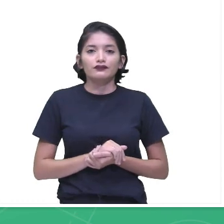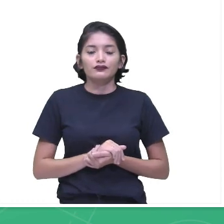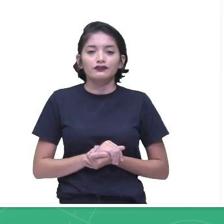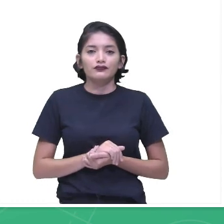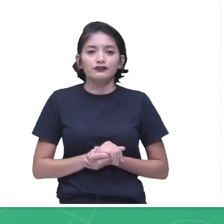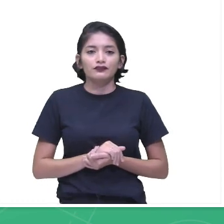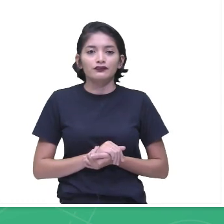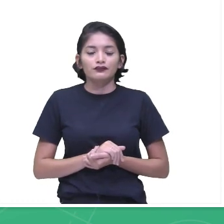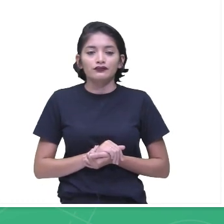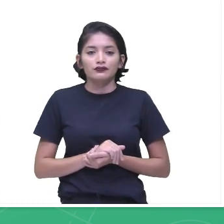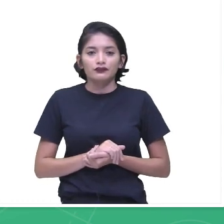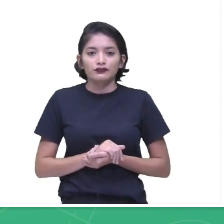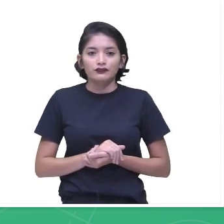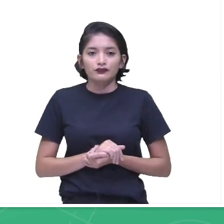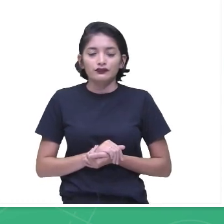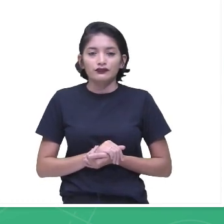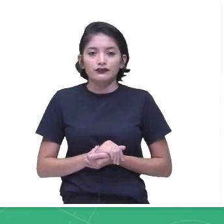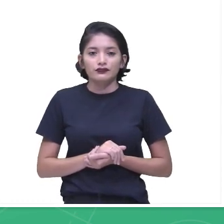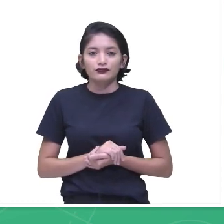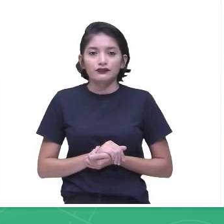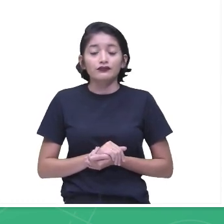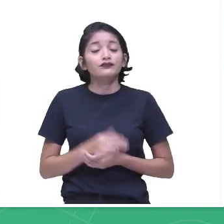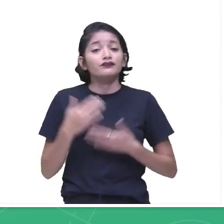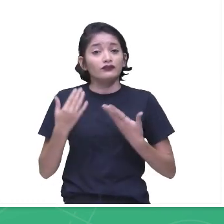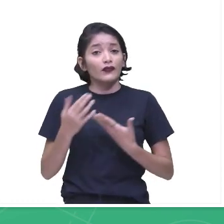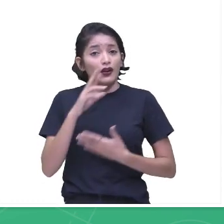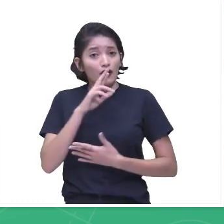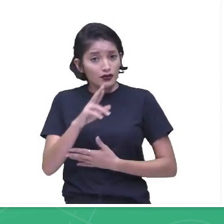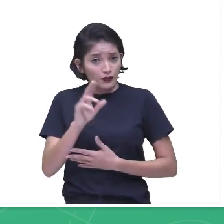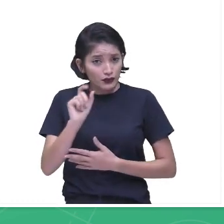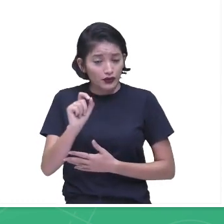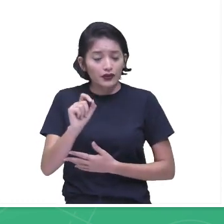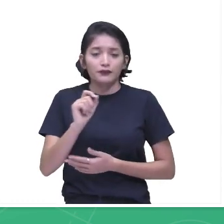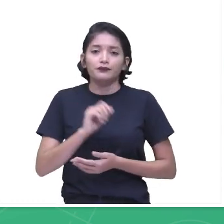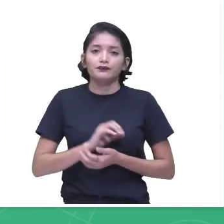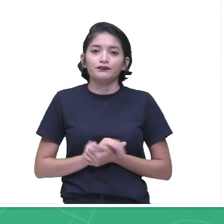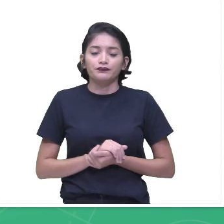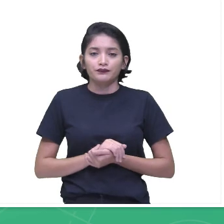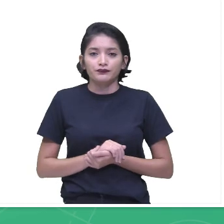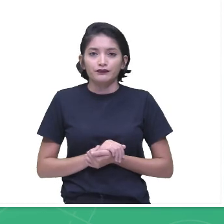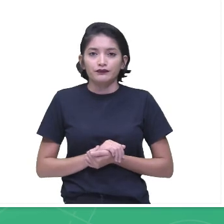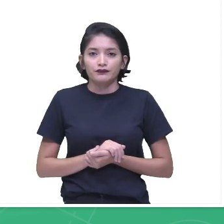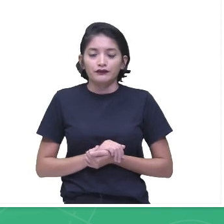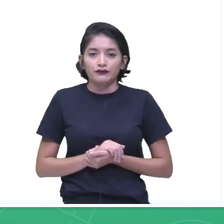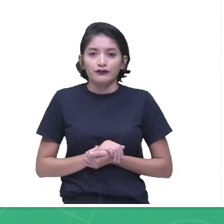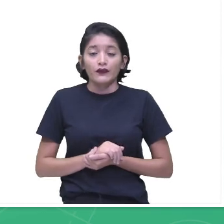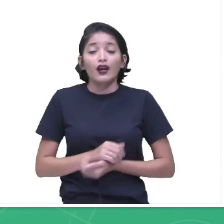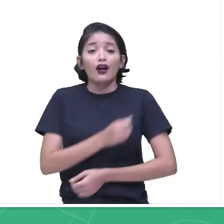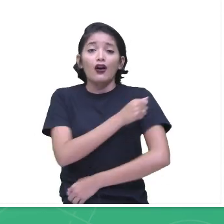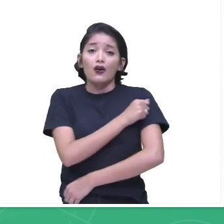Vejam lá, o gabarito diz o seguinte, o estudante pode